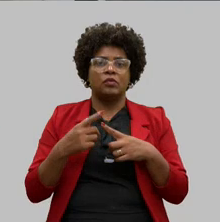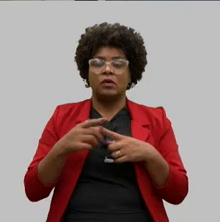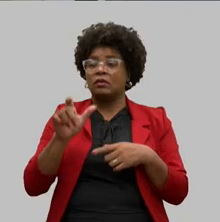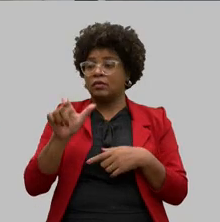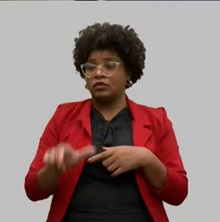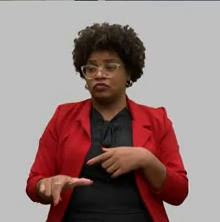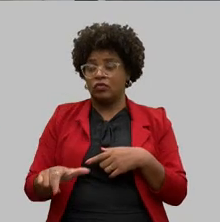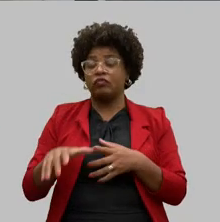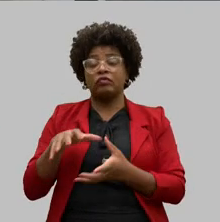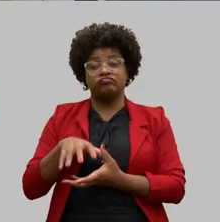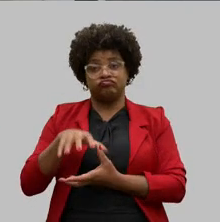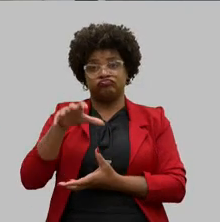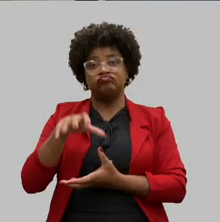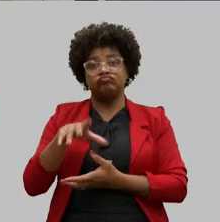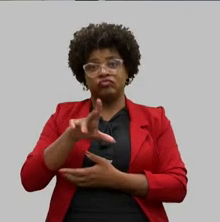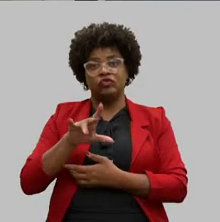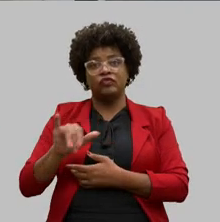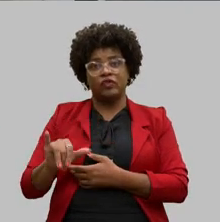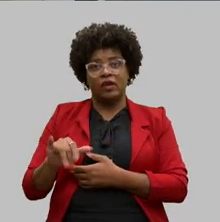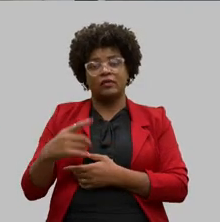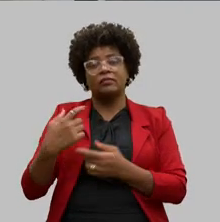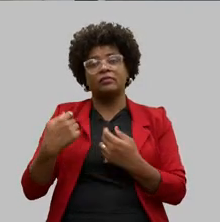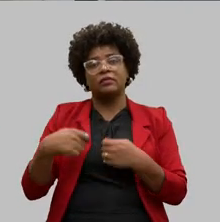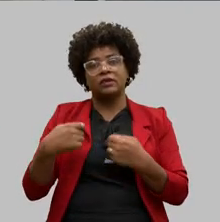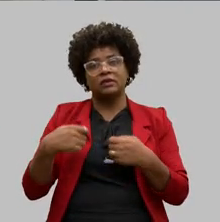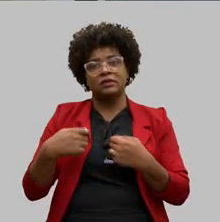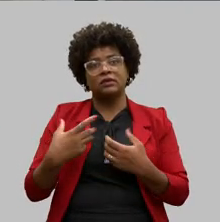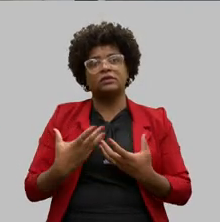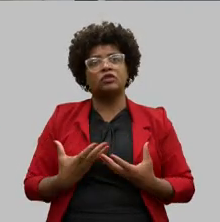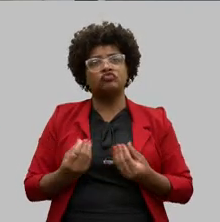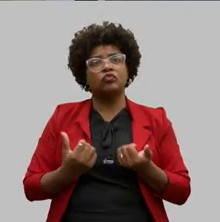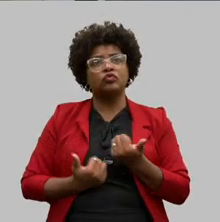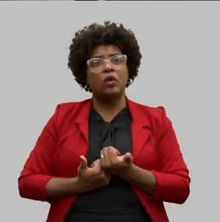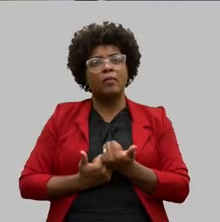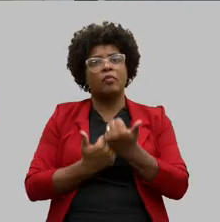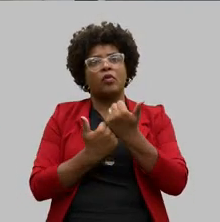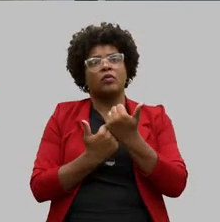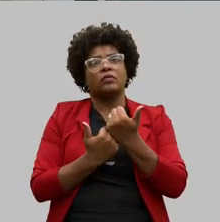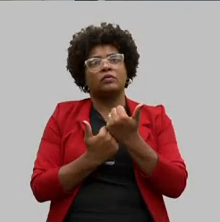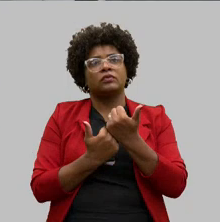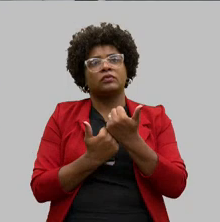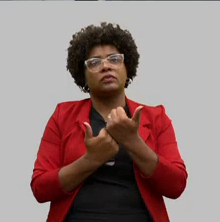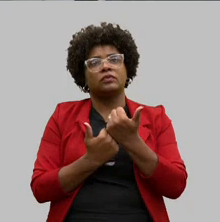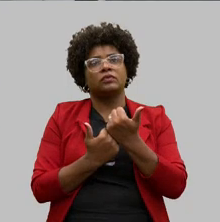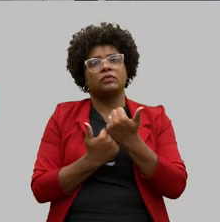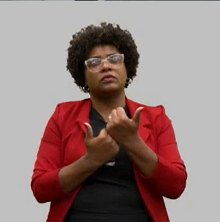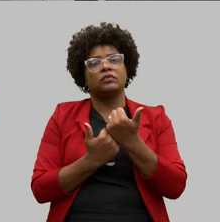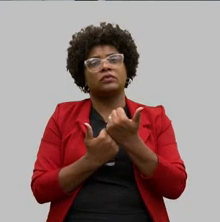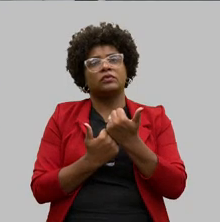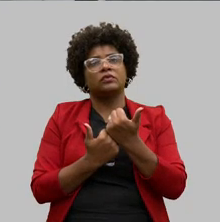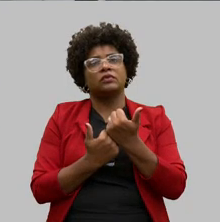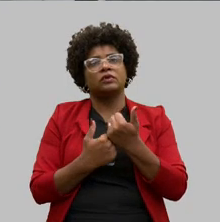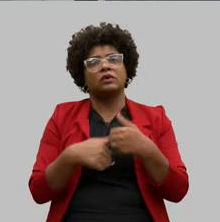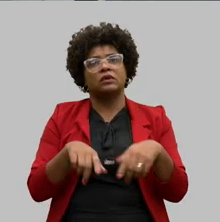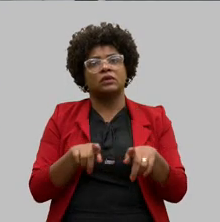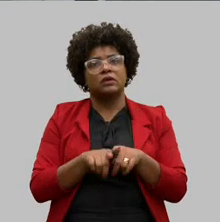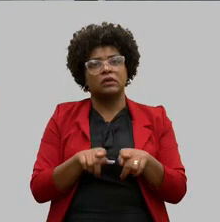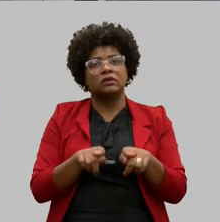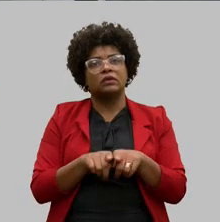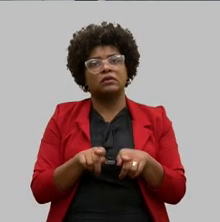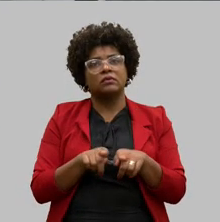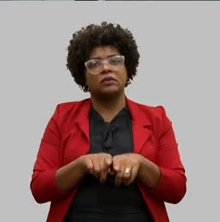e precisa muito de apoio apoio e também